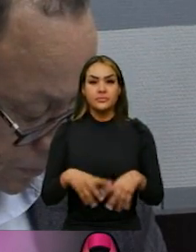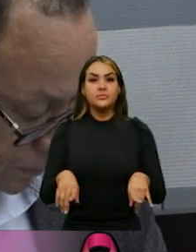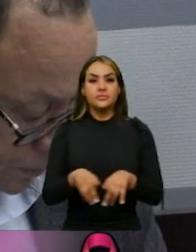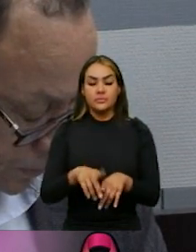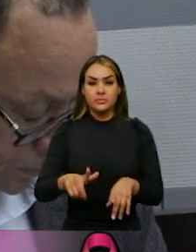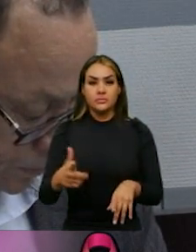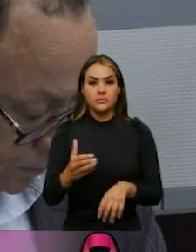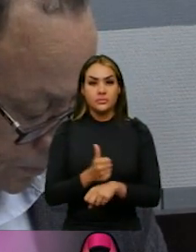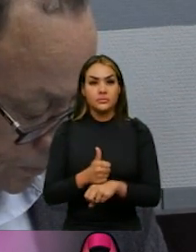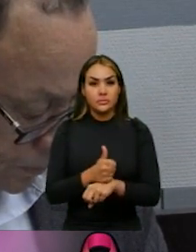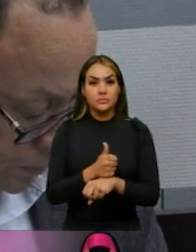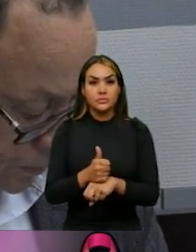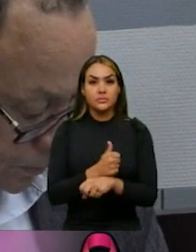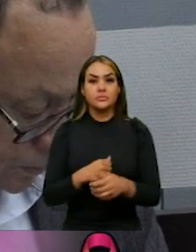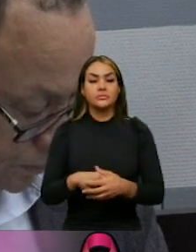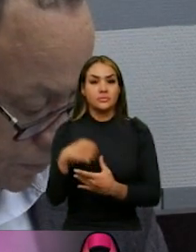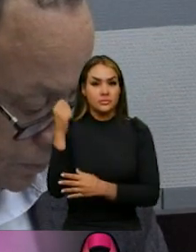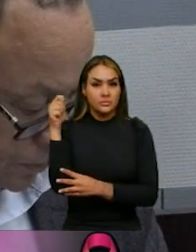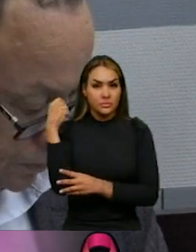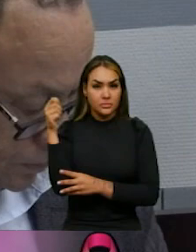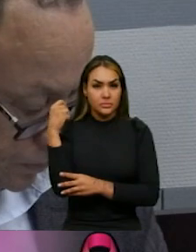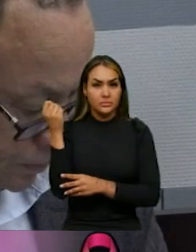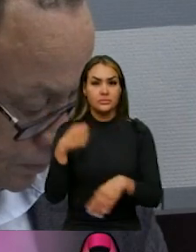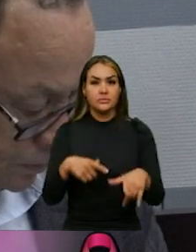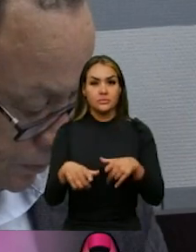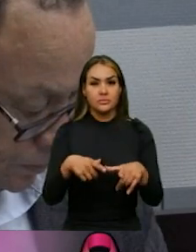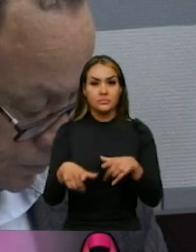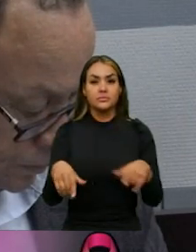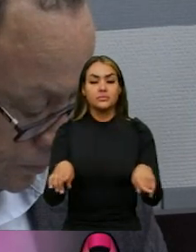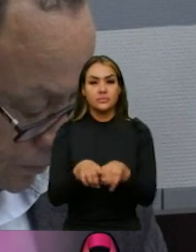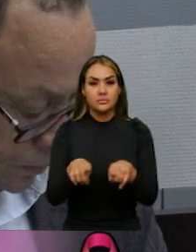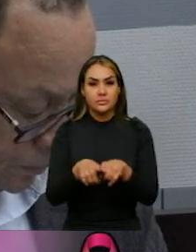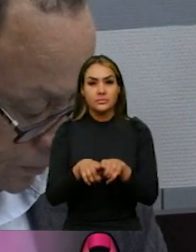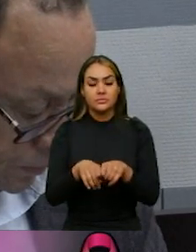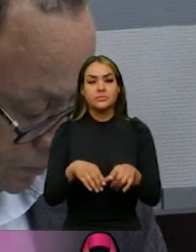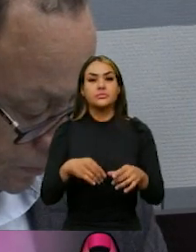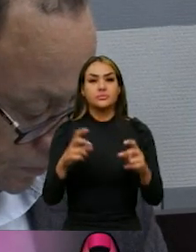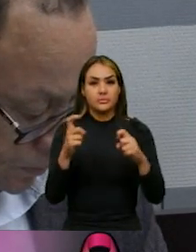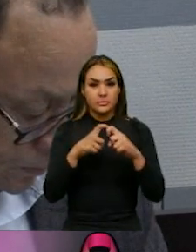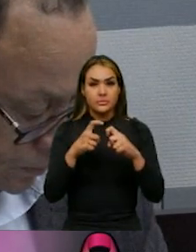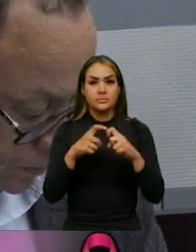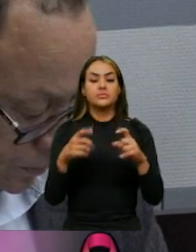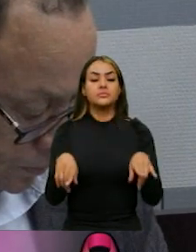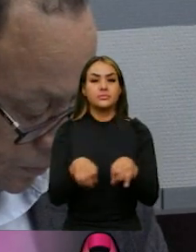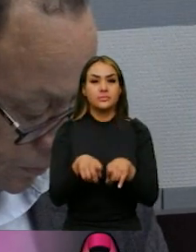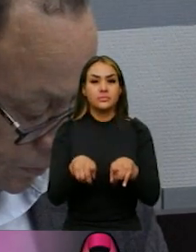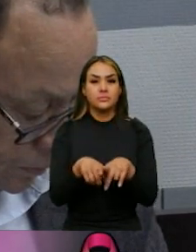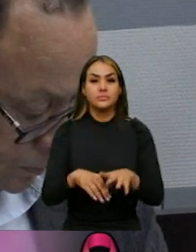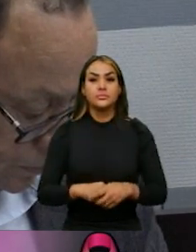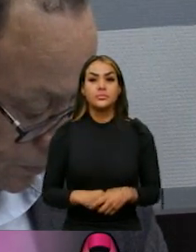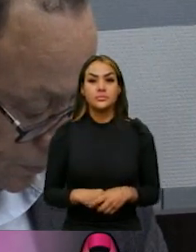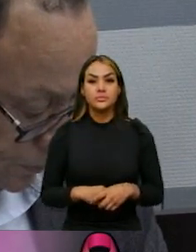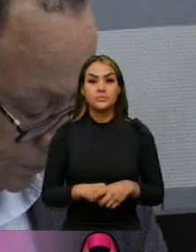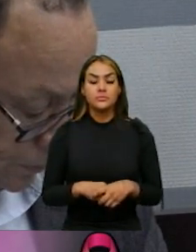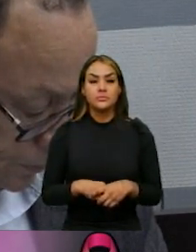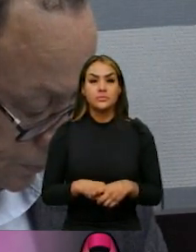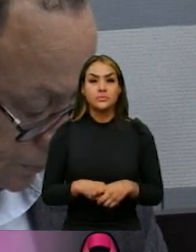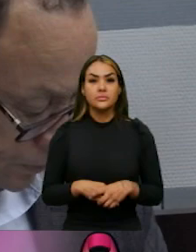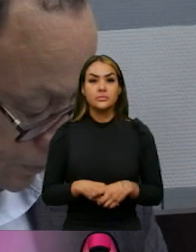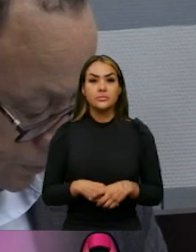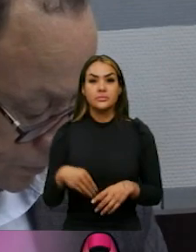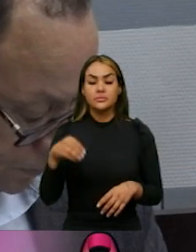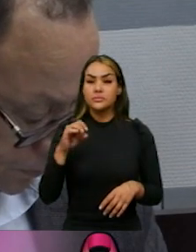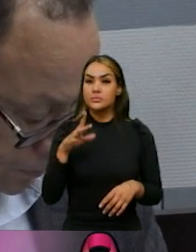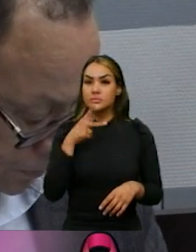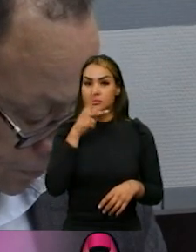profissionais, entendeu? Fisioterapeutas que atuaram ali na ponta, médicos também. Então, mas quero só pontuar